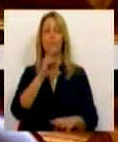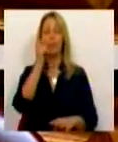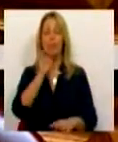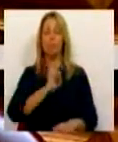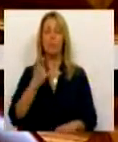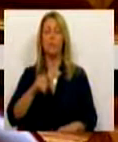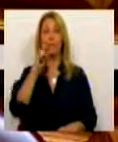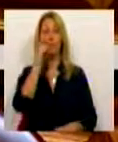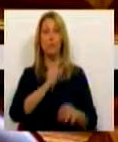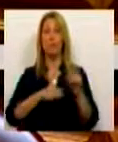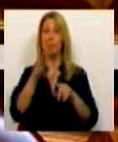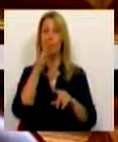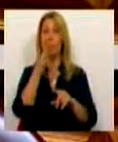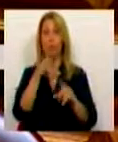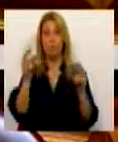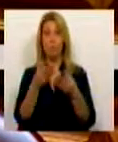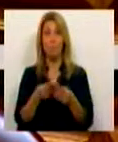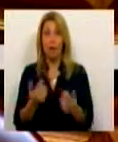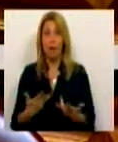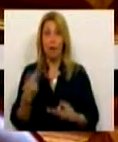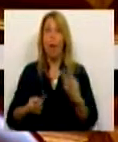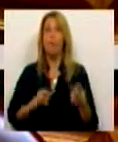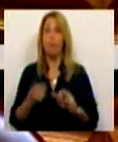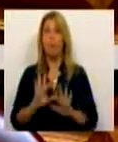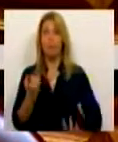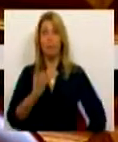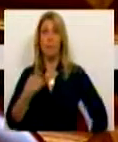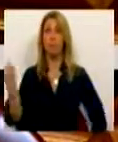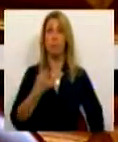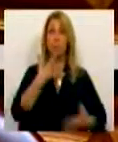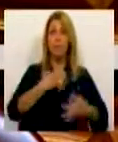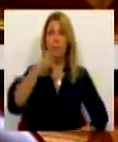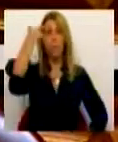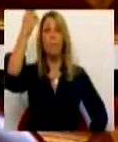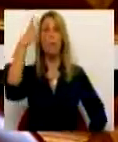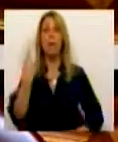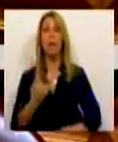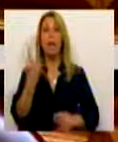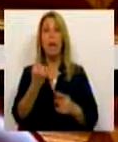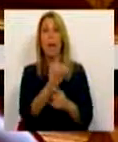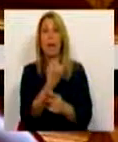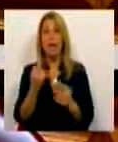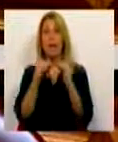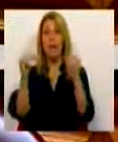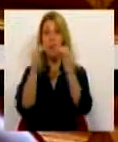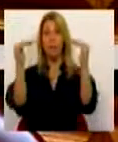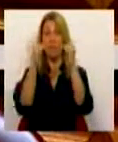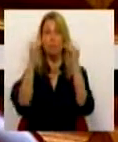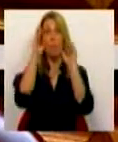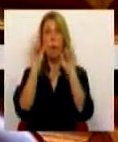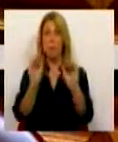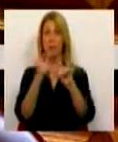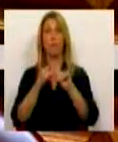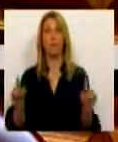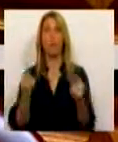sobre a matéria em apreço, cabe-nos a todos compreender que cada nível e ciclo de ensino é diferente, assumir que cada um tem as